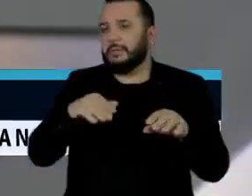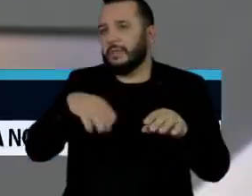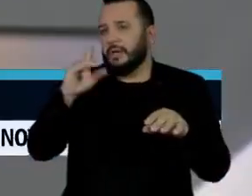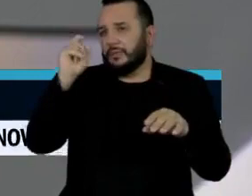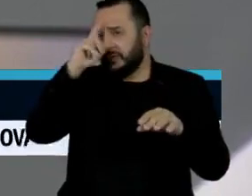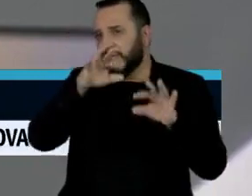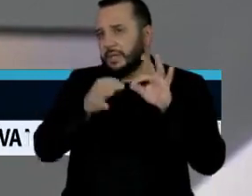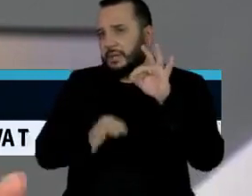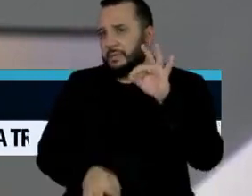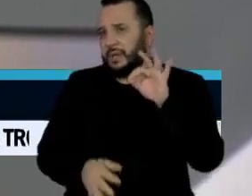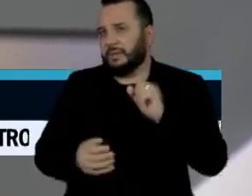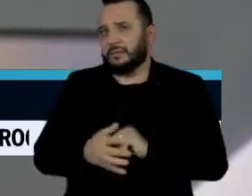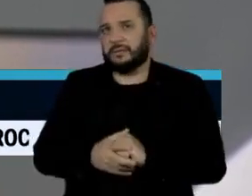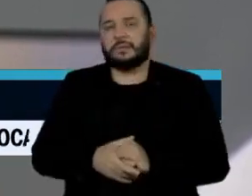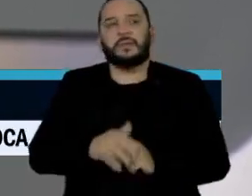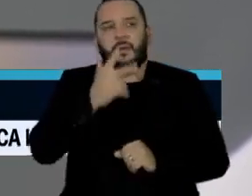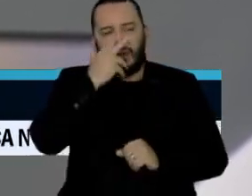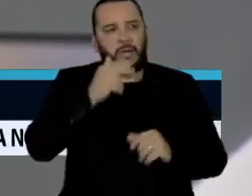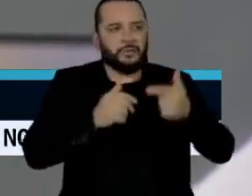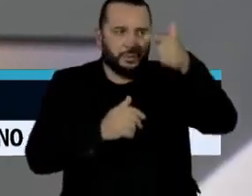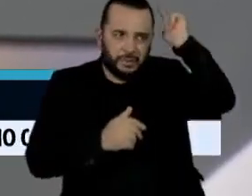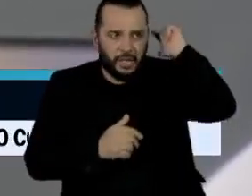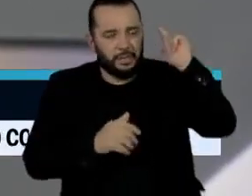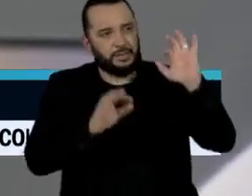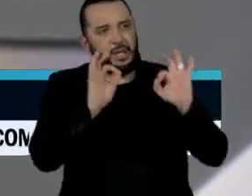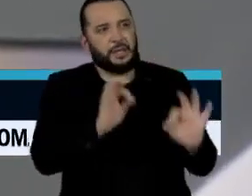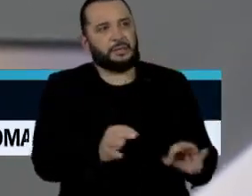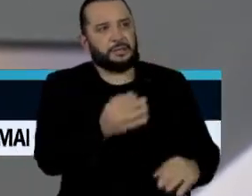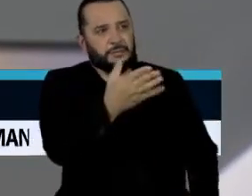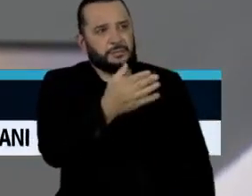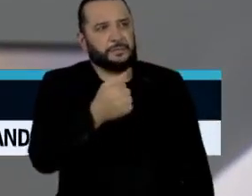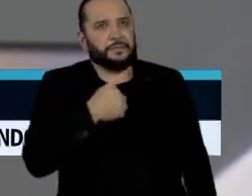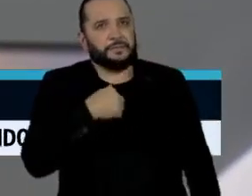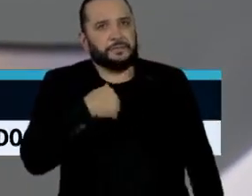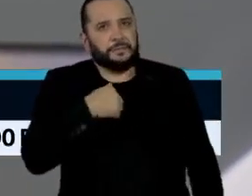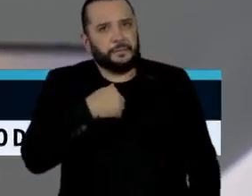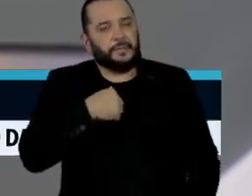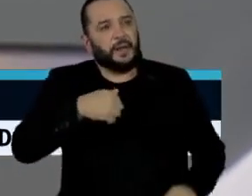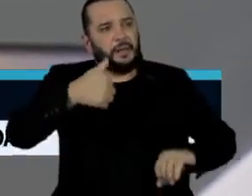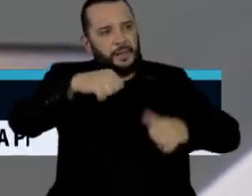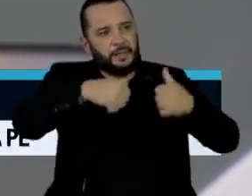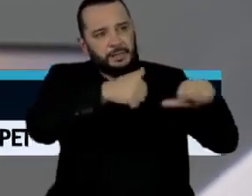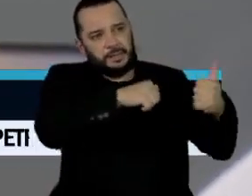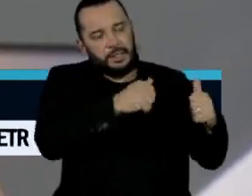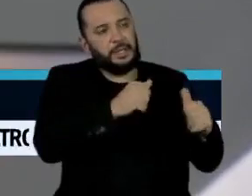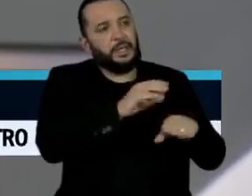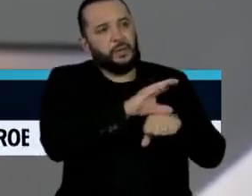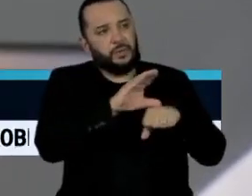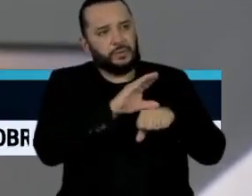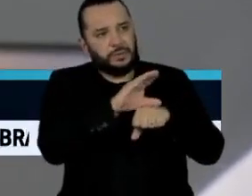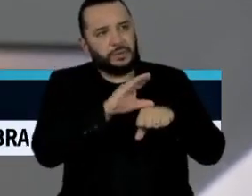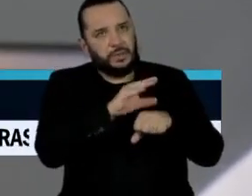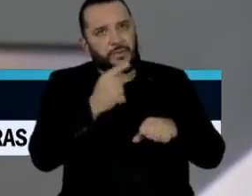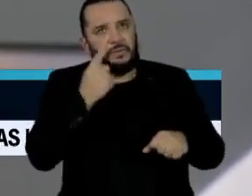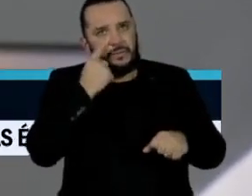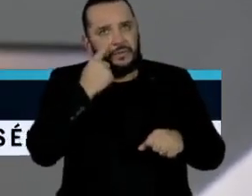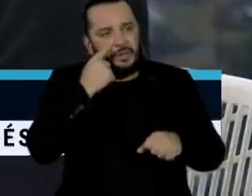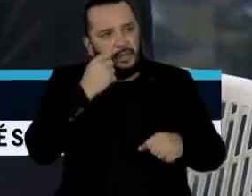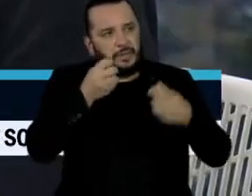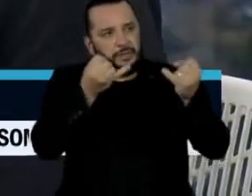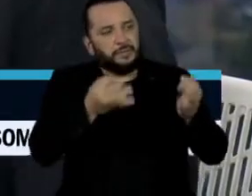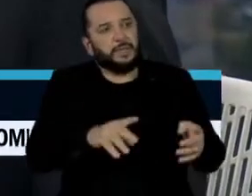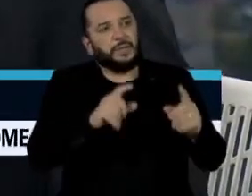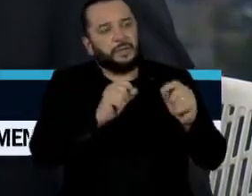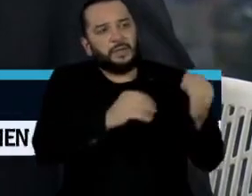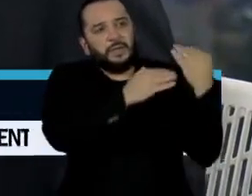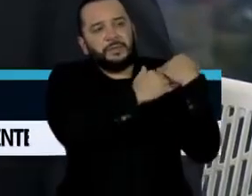dizendo não acho que eu faço ter razão e eu olhei com muito cuidado nossa Constituição trazer o que tá escrito sobre as